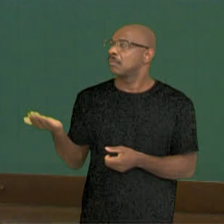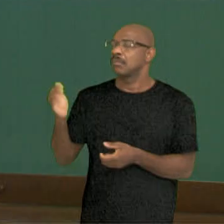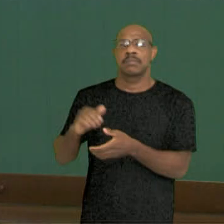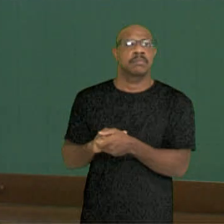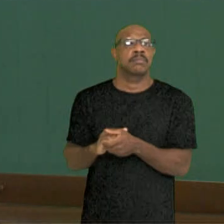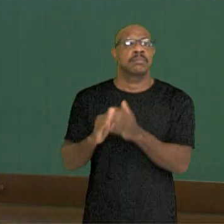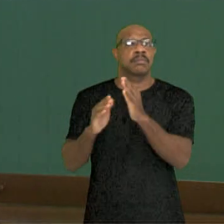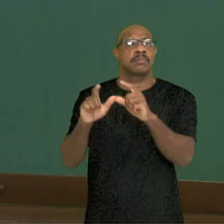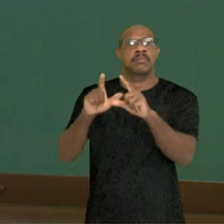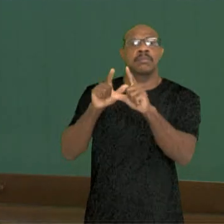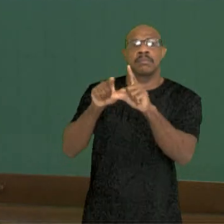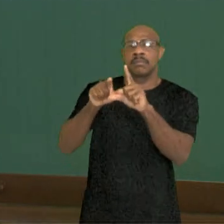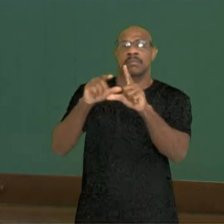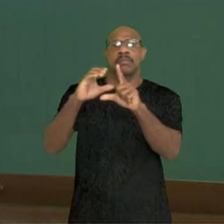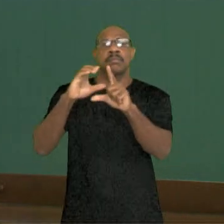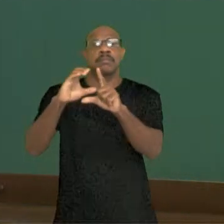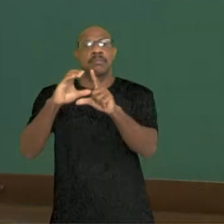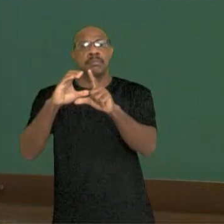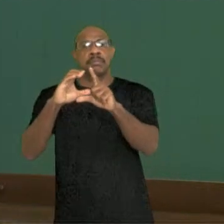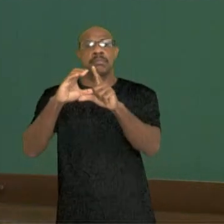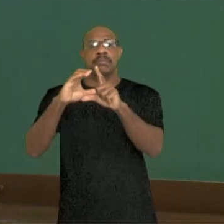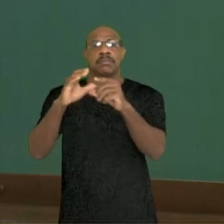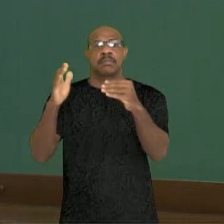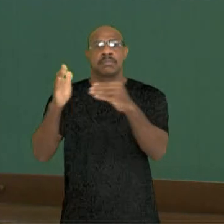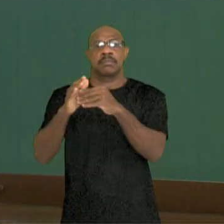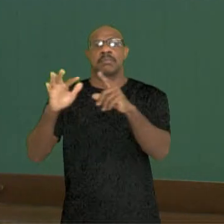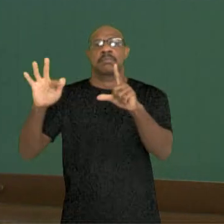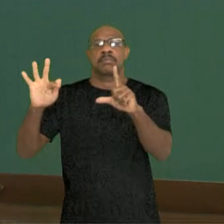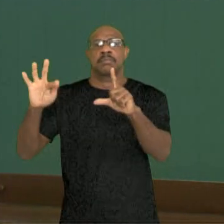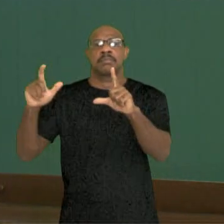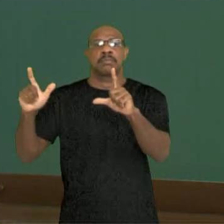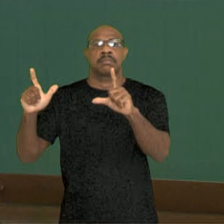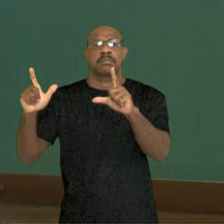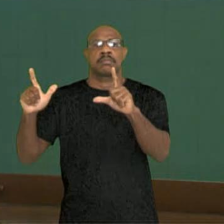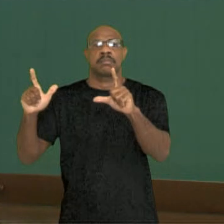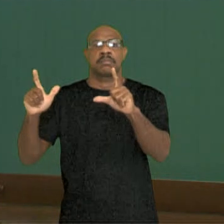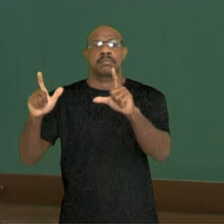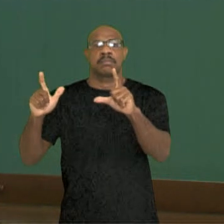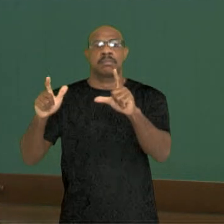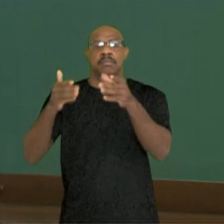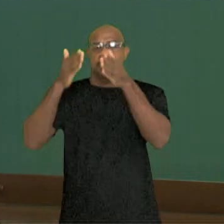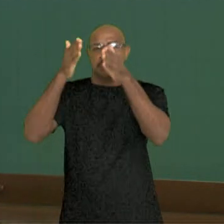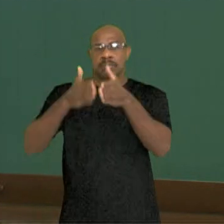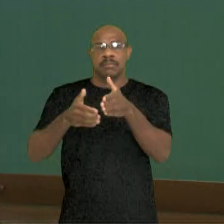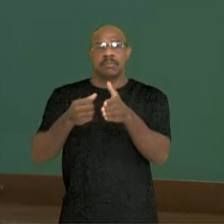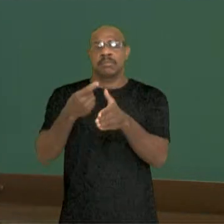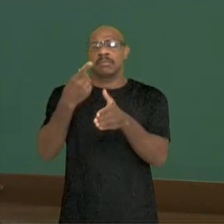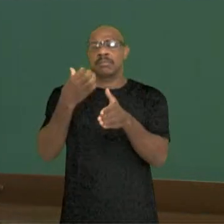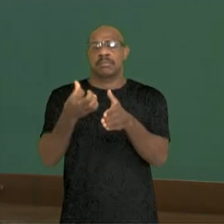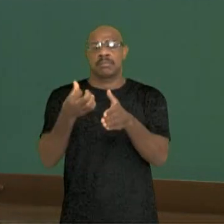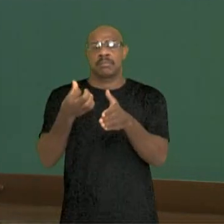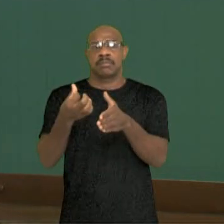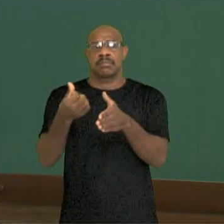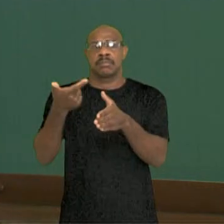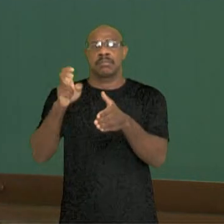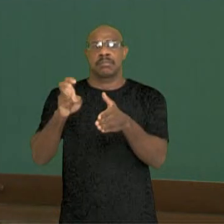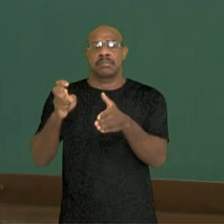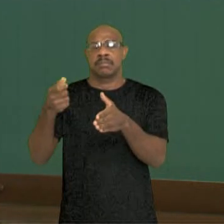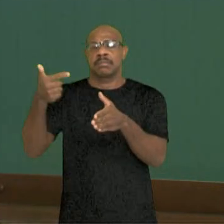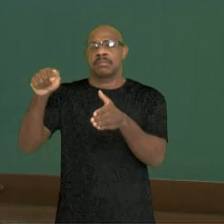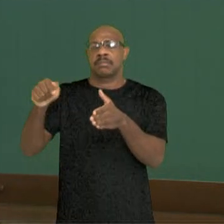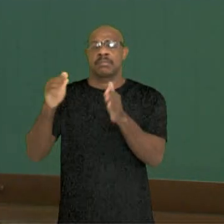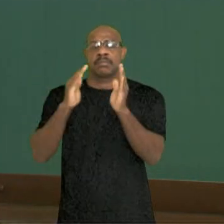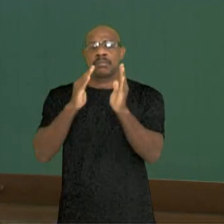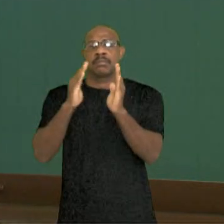o flúor. A coluna 14, a coluna 15, 16 e 17. Essas 4 colunas, ou esses